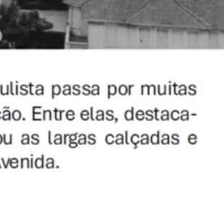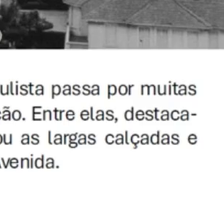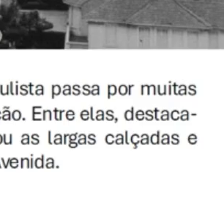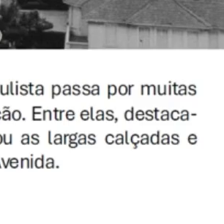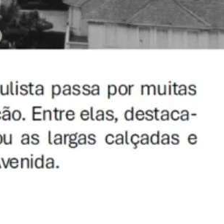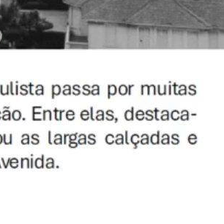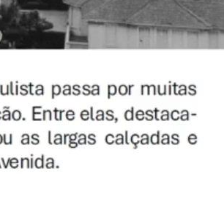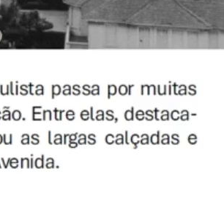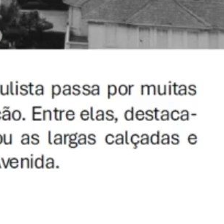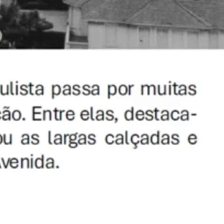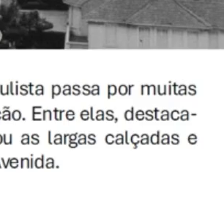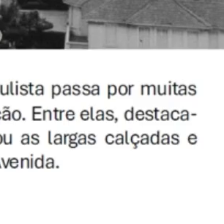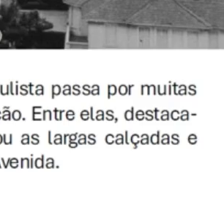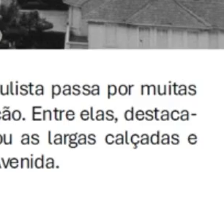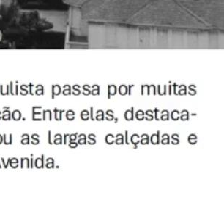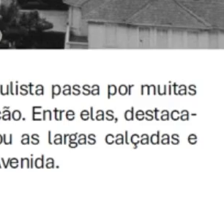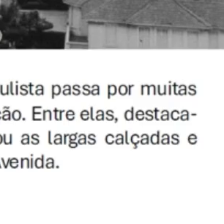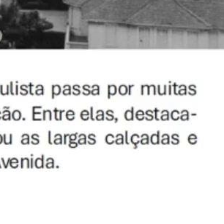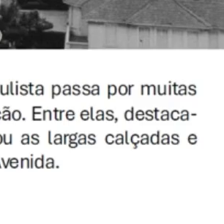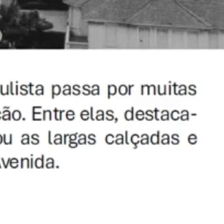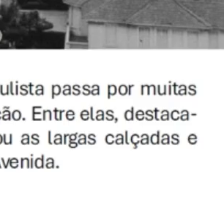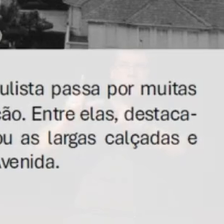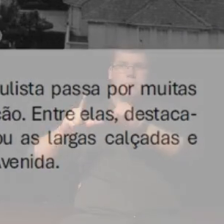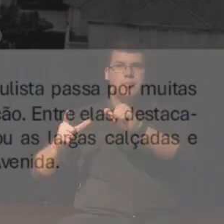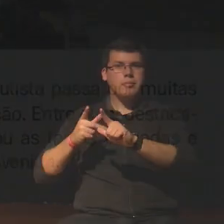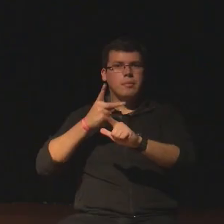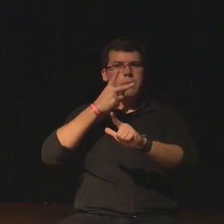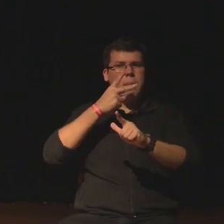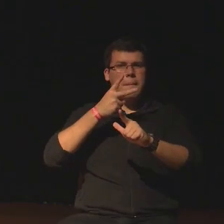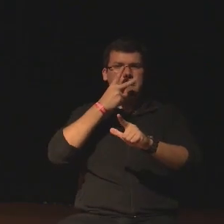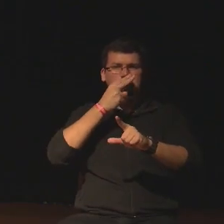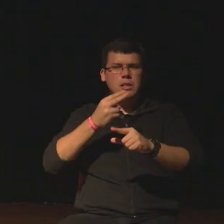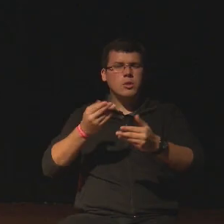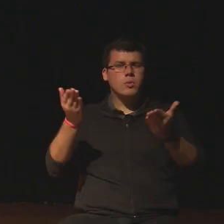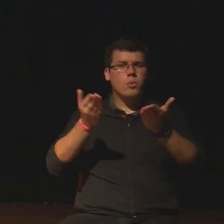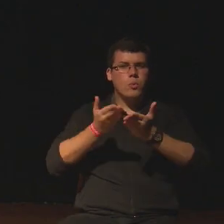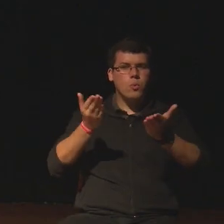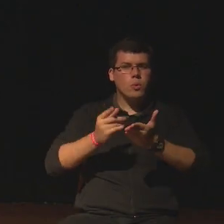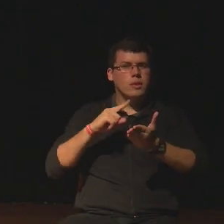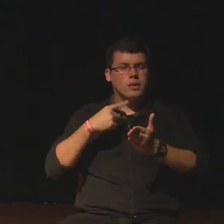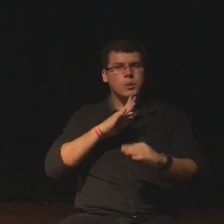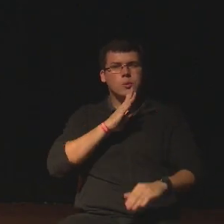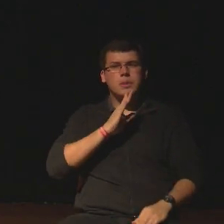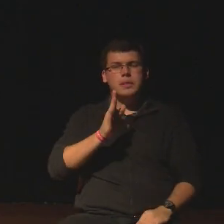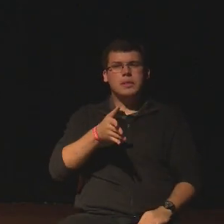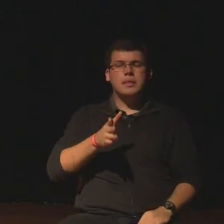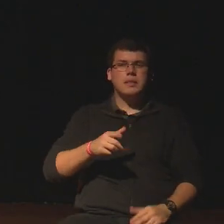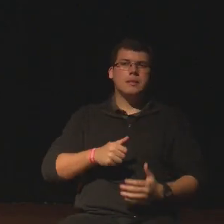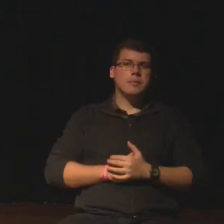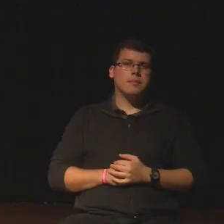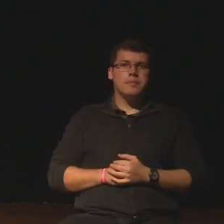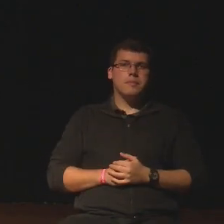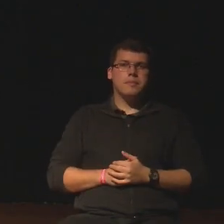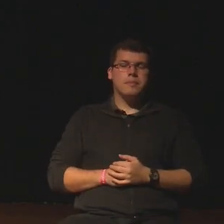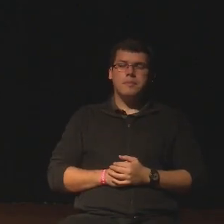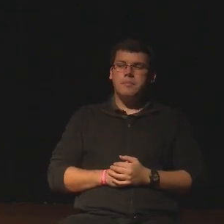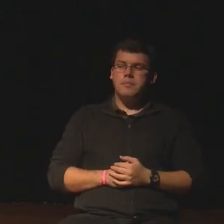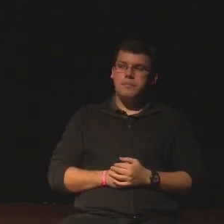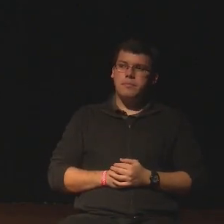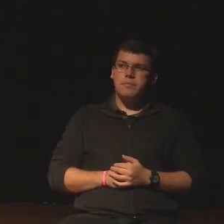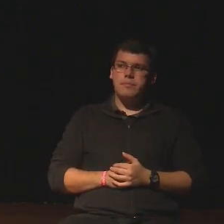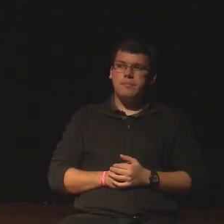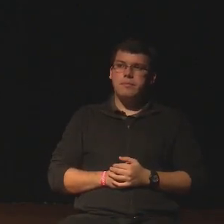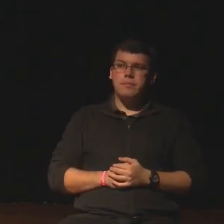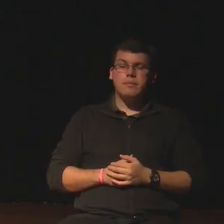dá uma reforma paisagística do jeito que a gente conhece a Paulista hoje, com uma parte de leito viário